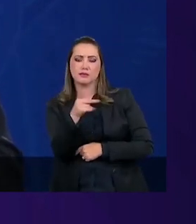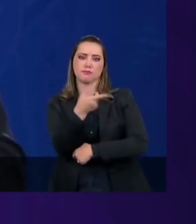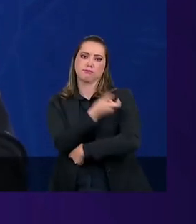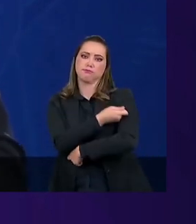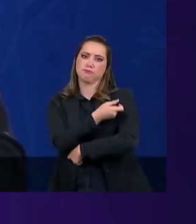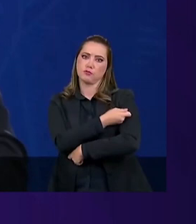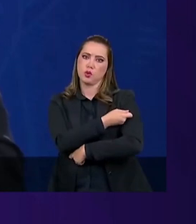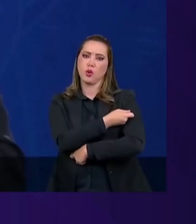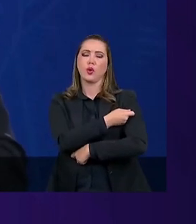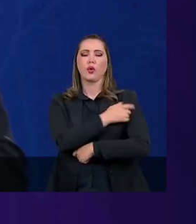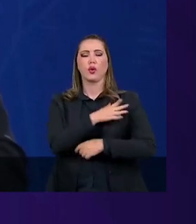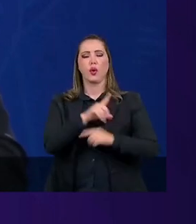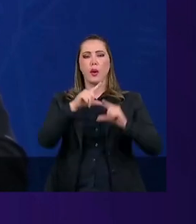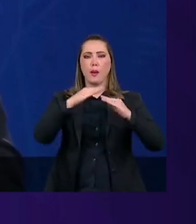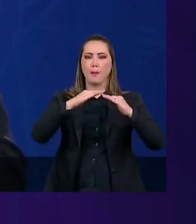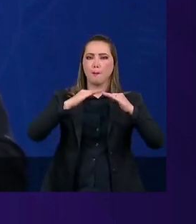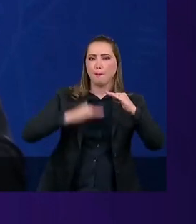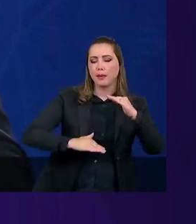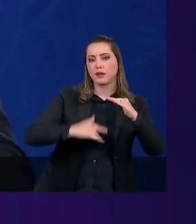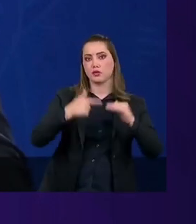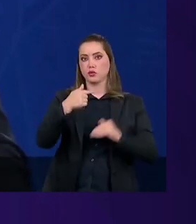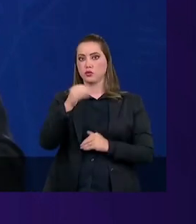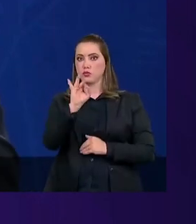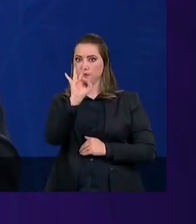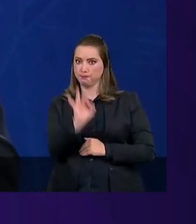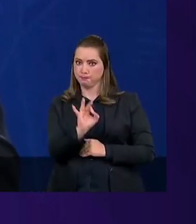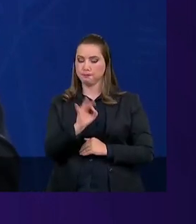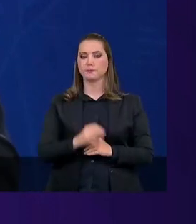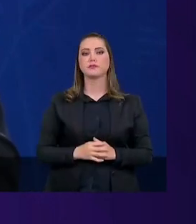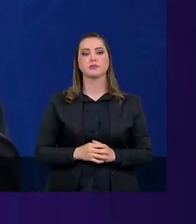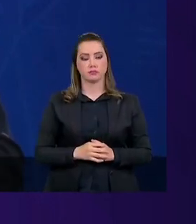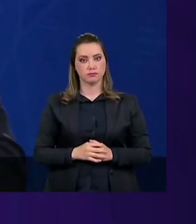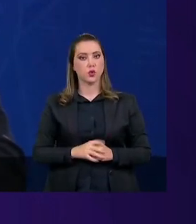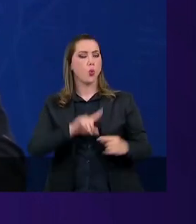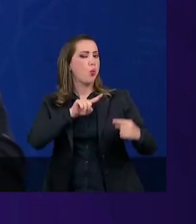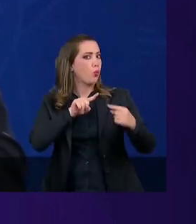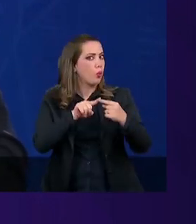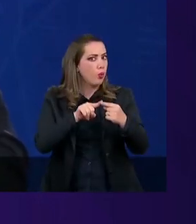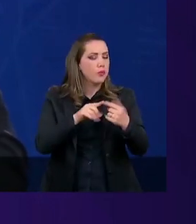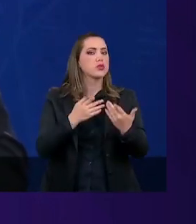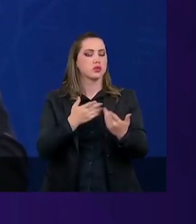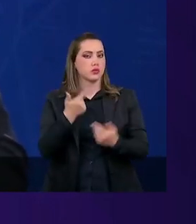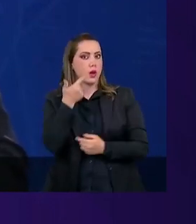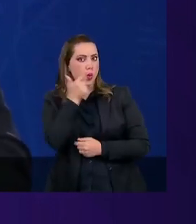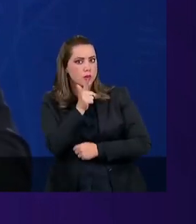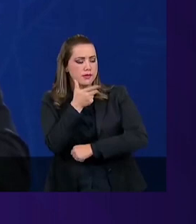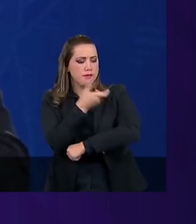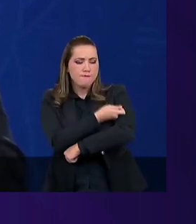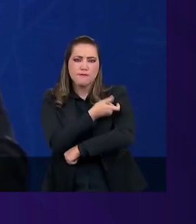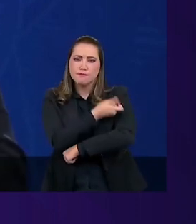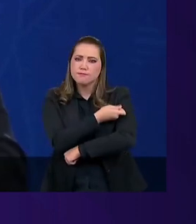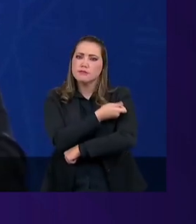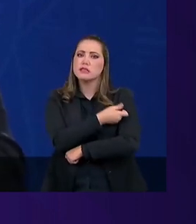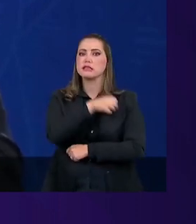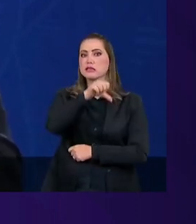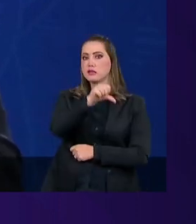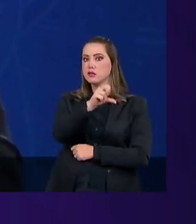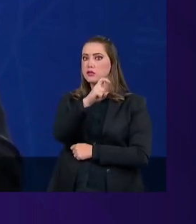de vacinação ainda está inferior a 70% a meta é imunizar